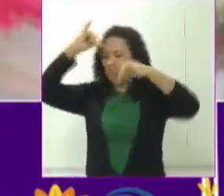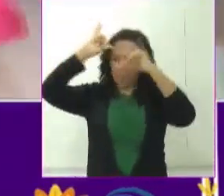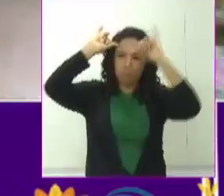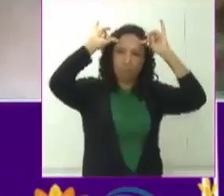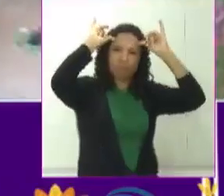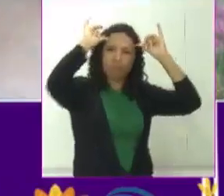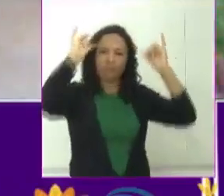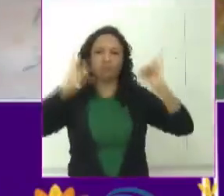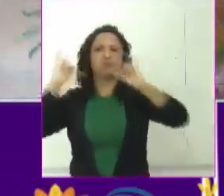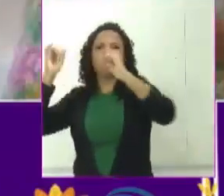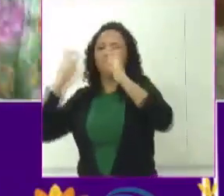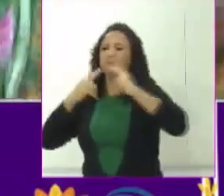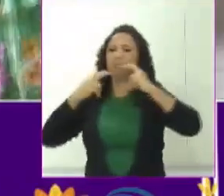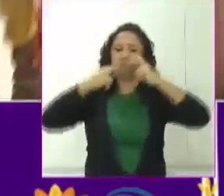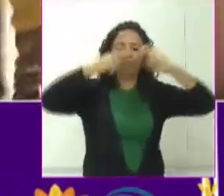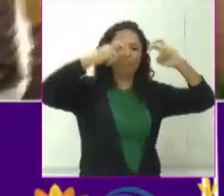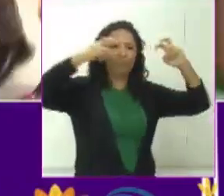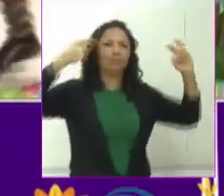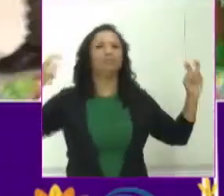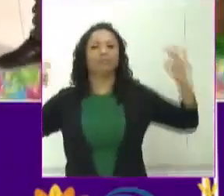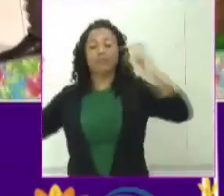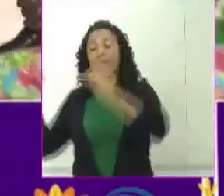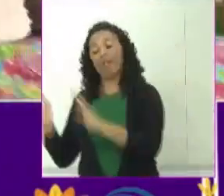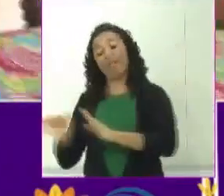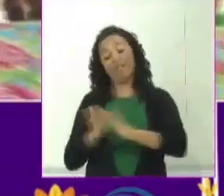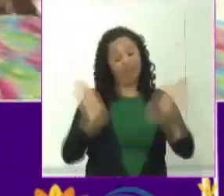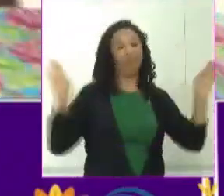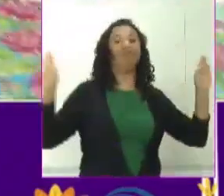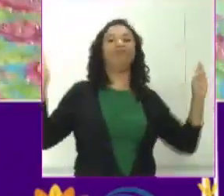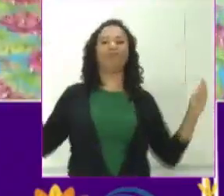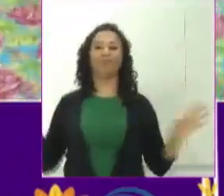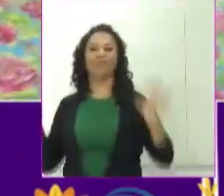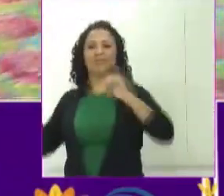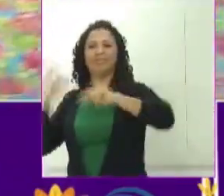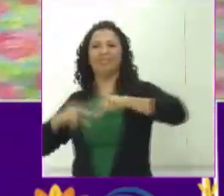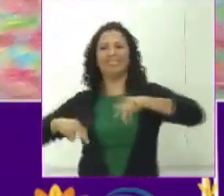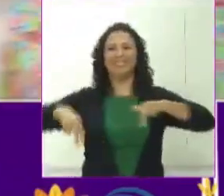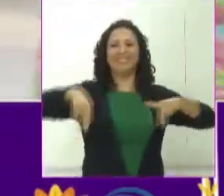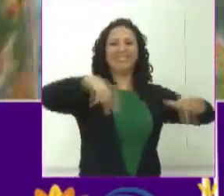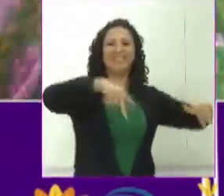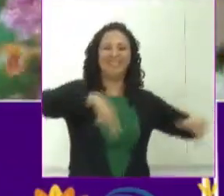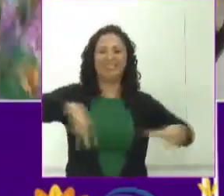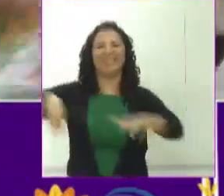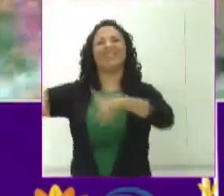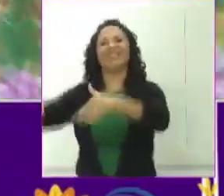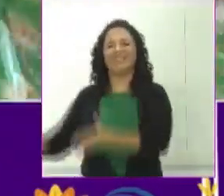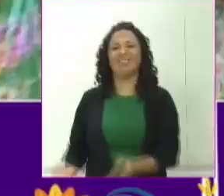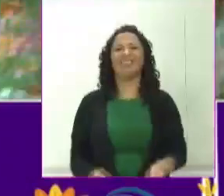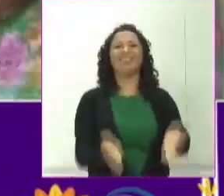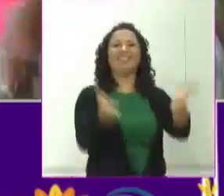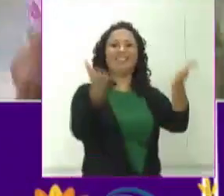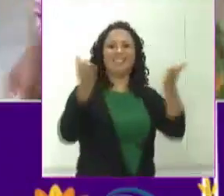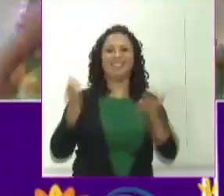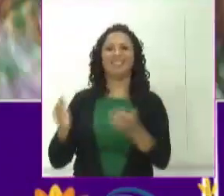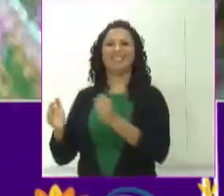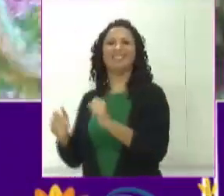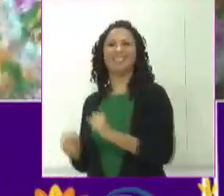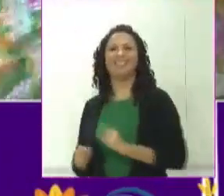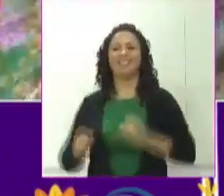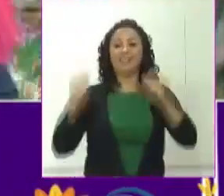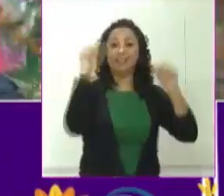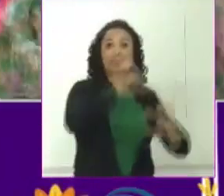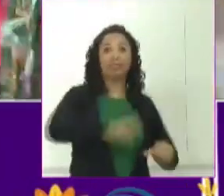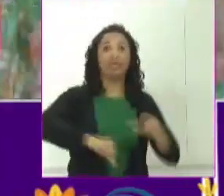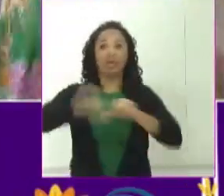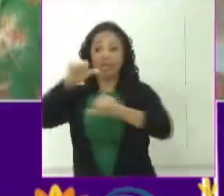já o já era na frente, contrário. Esse é o rolo compressor. Toca